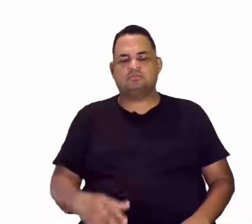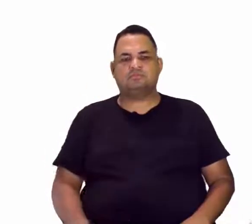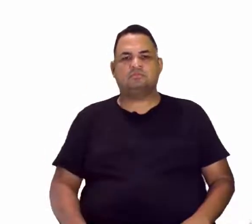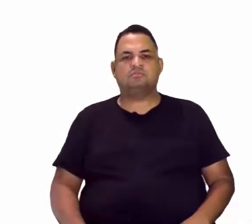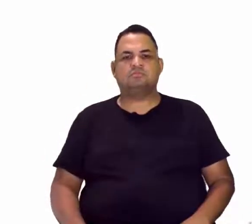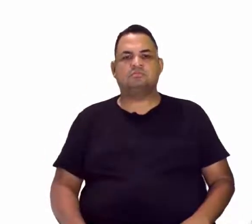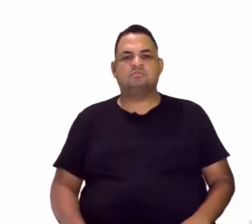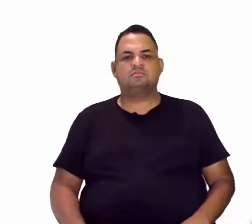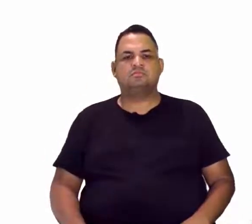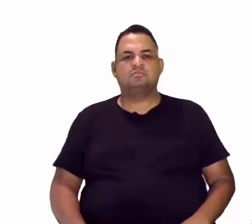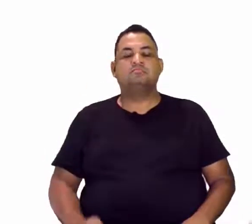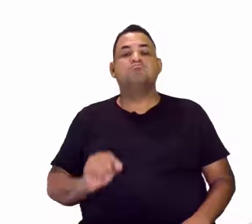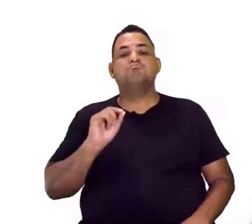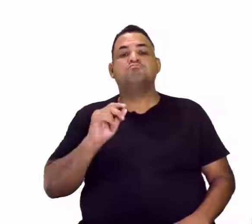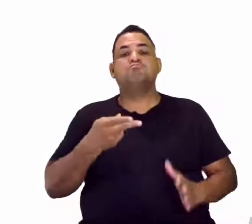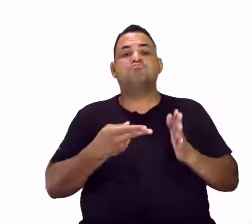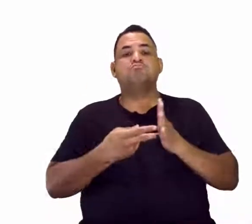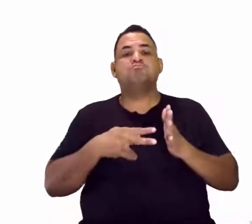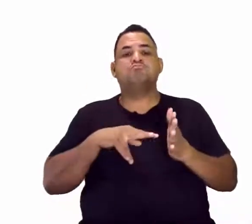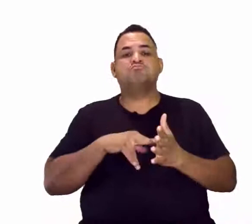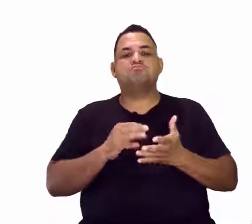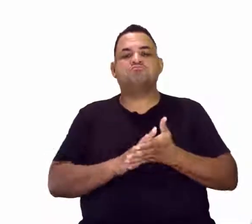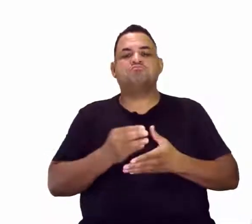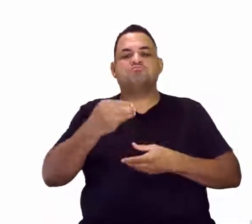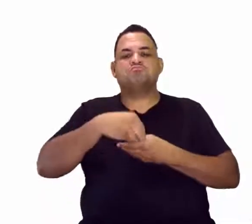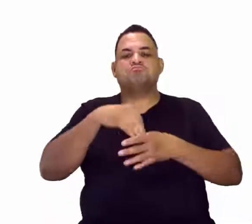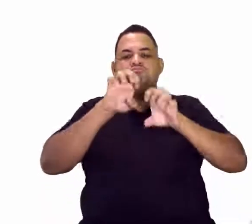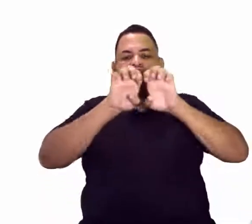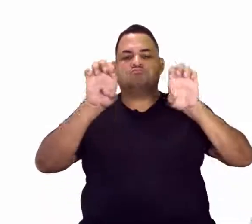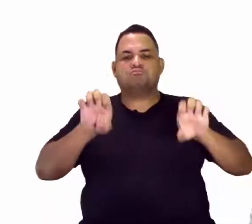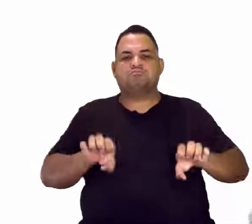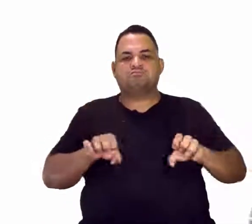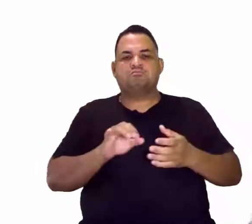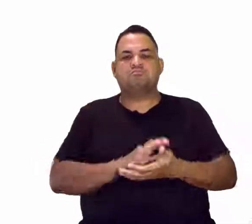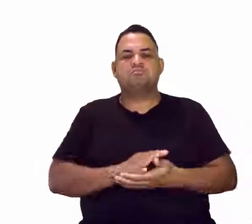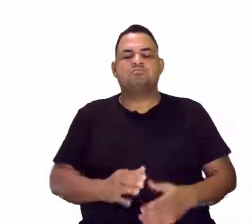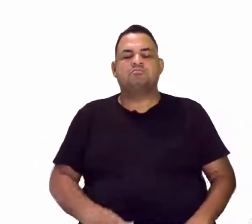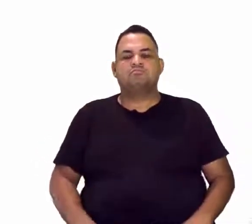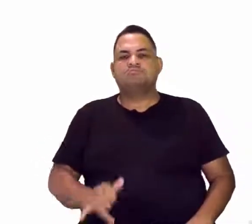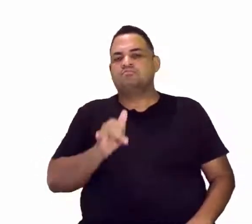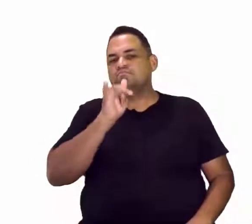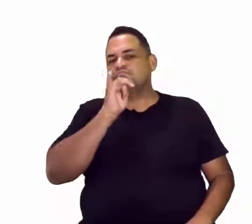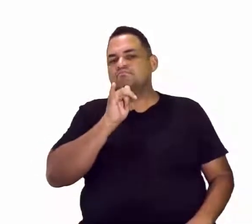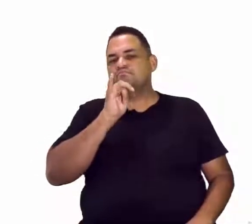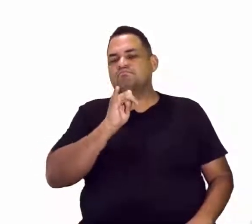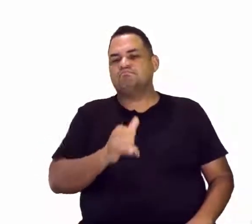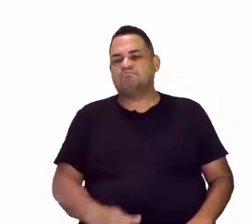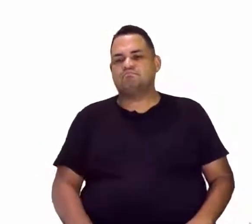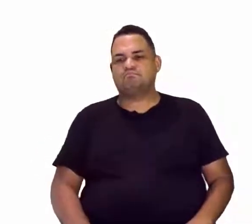COOH. O que seria? Na estrutura, vamos pegar, por exemplo,